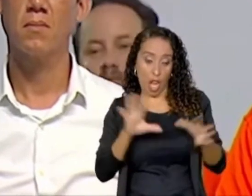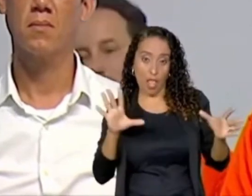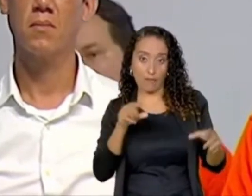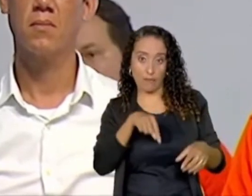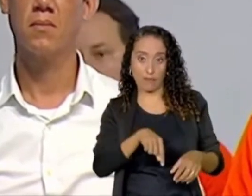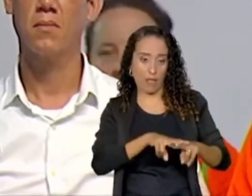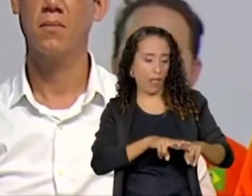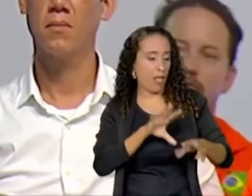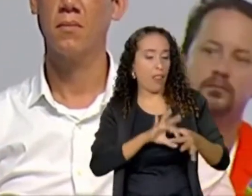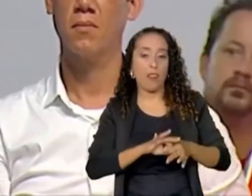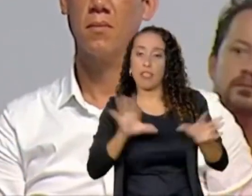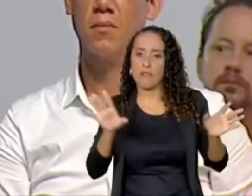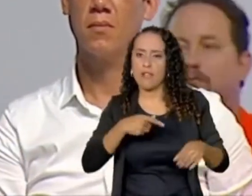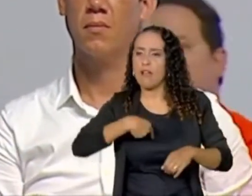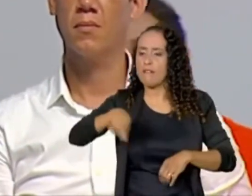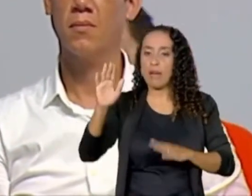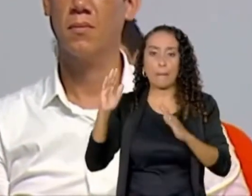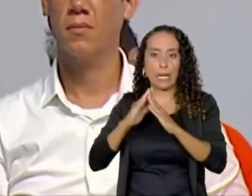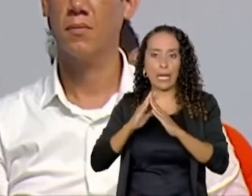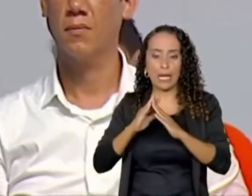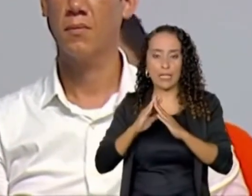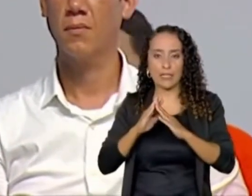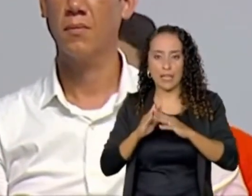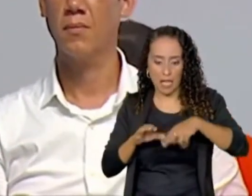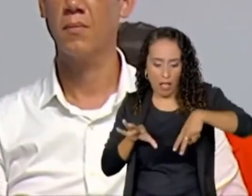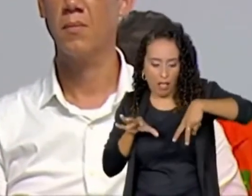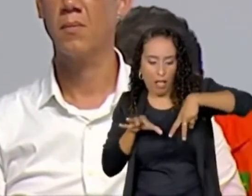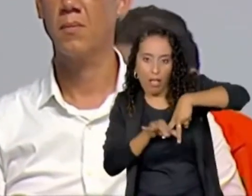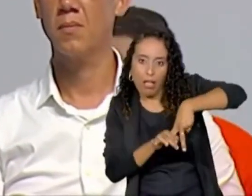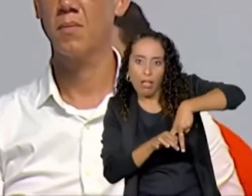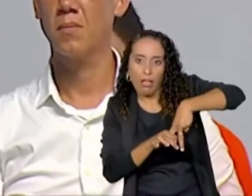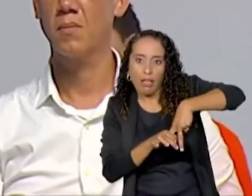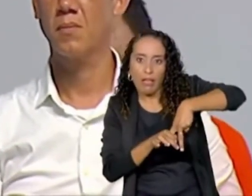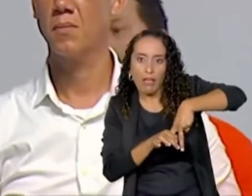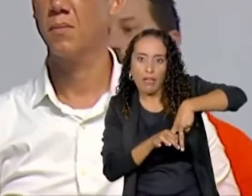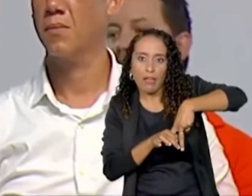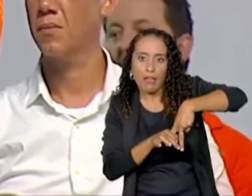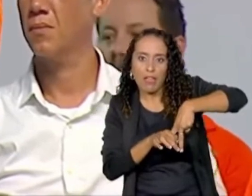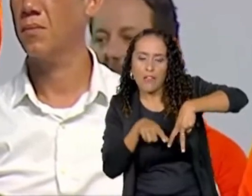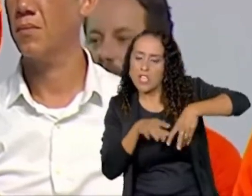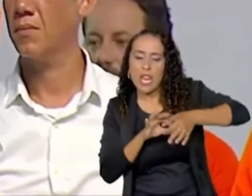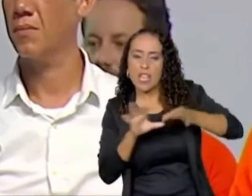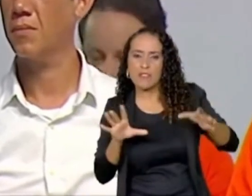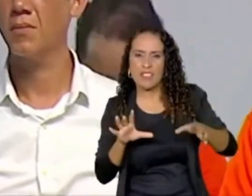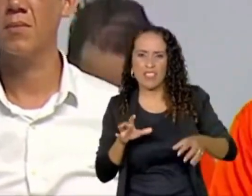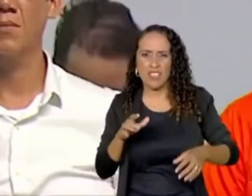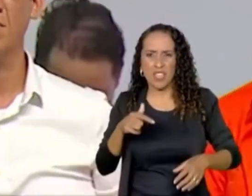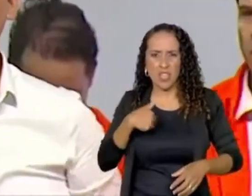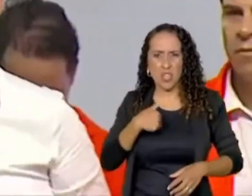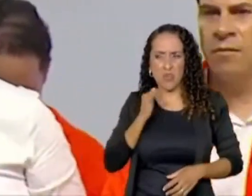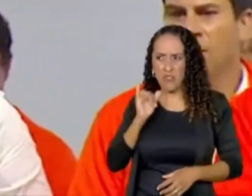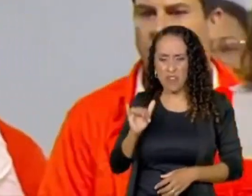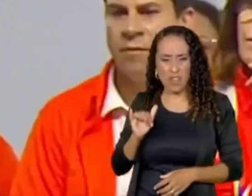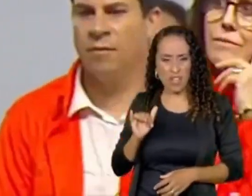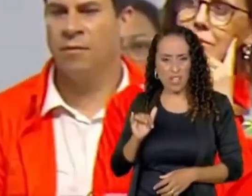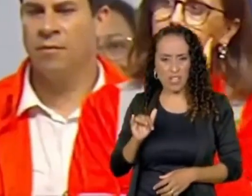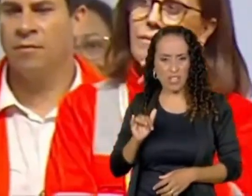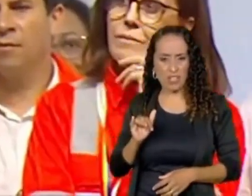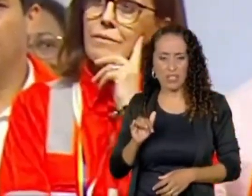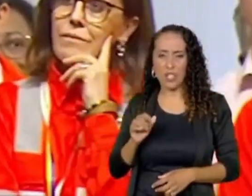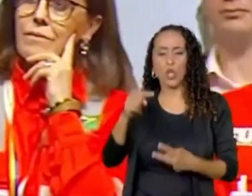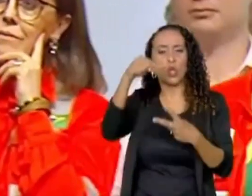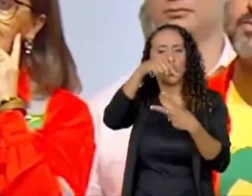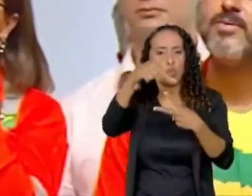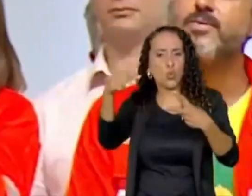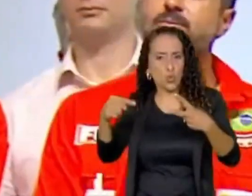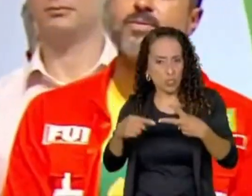Você vai para casa com uma tornozeleira e você fica livre. E eu falei: duas